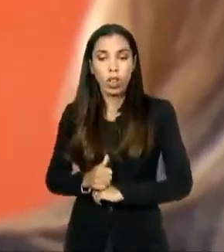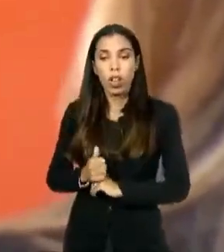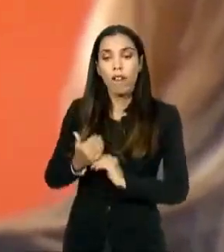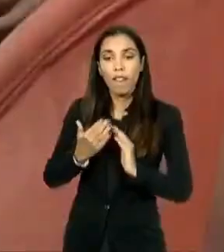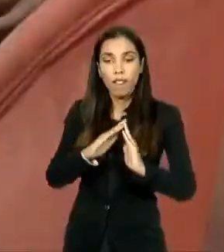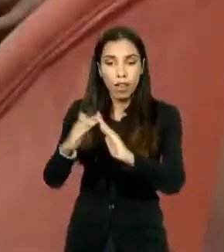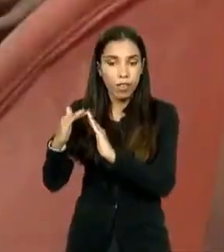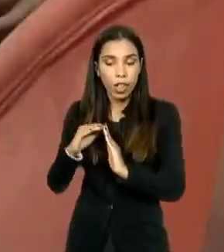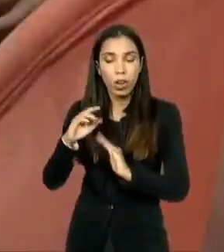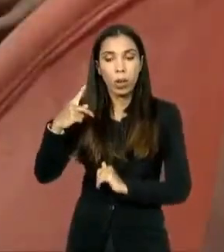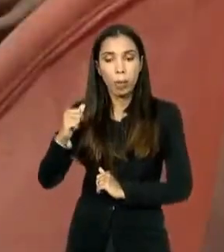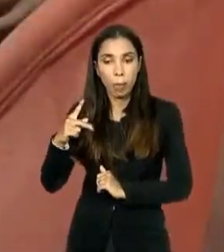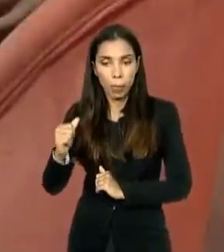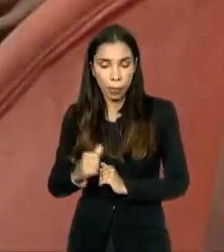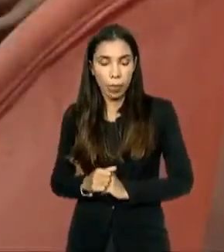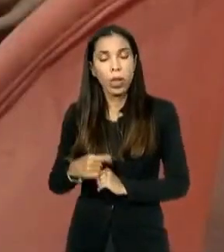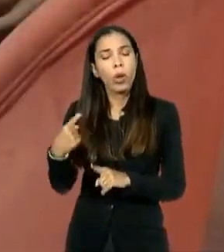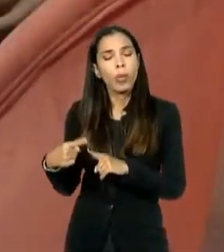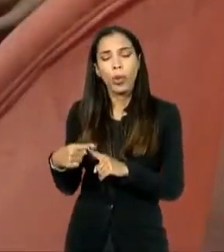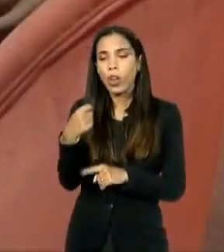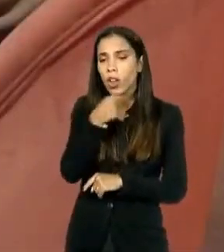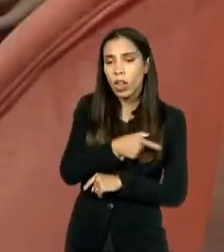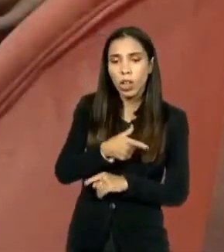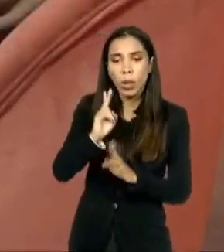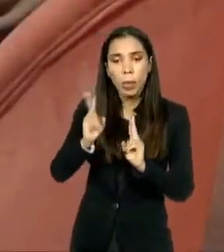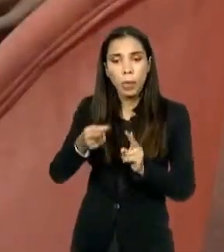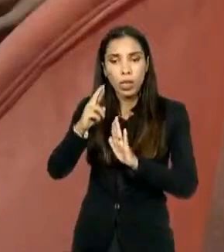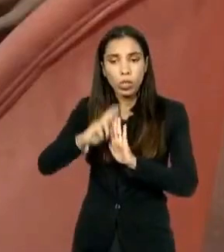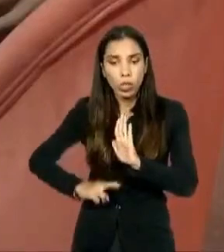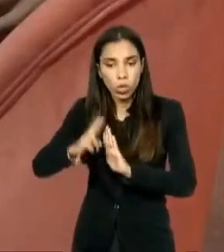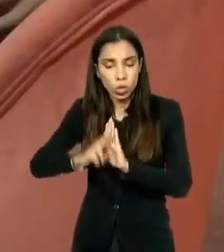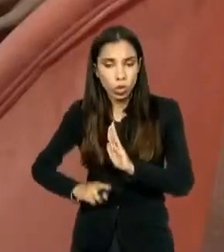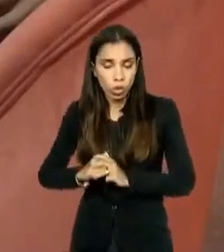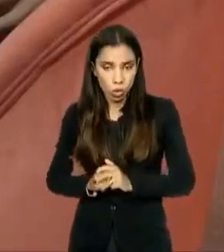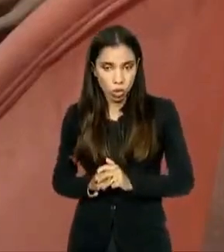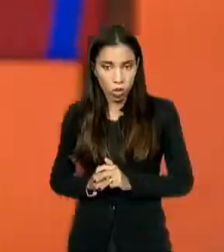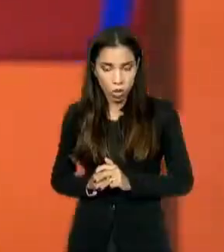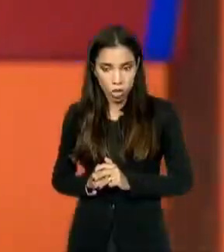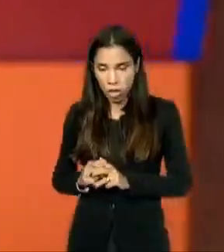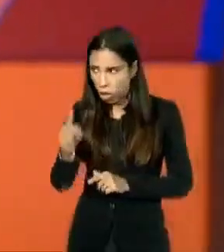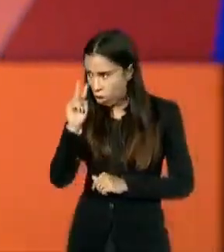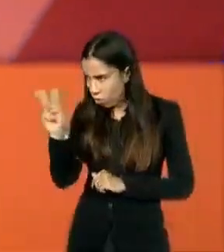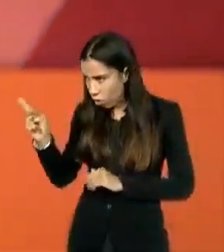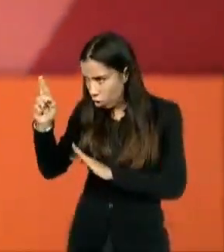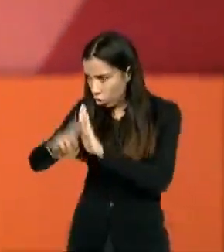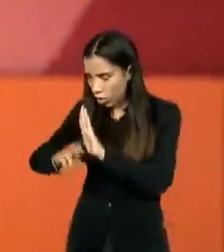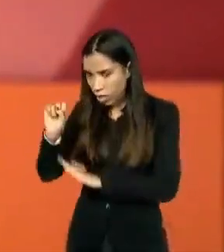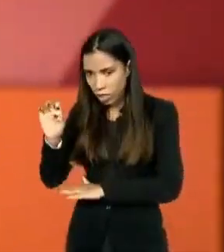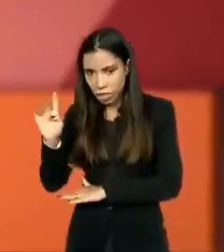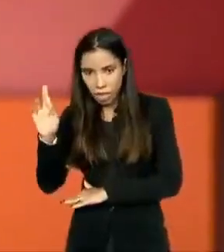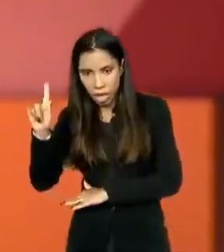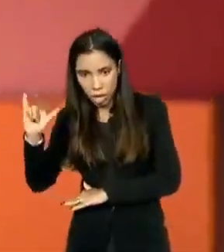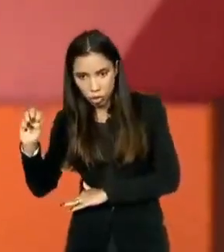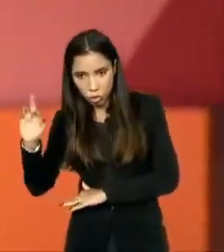Papa. Engraçado porque era mesmo roteiro, entendeu? Eu peguei o roteiro do Sérgio Ricardo e, de alguma